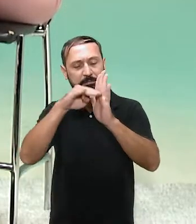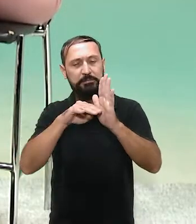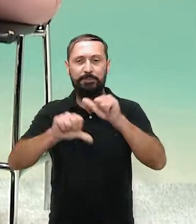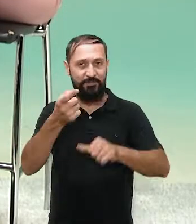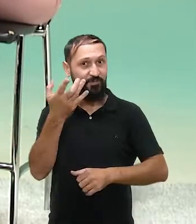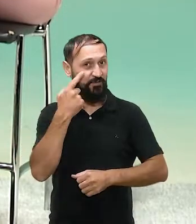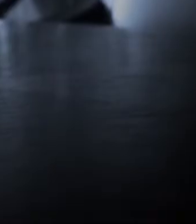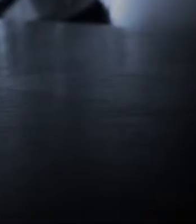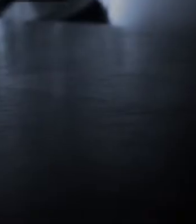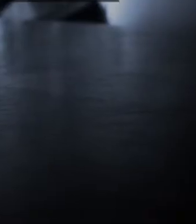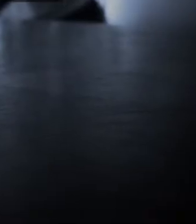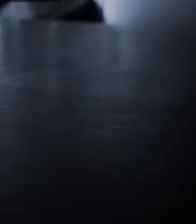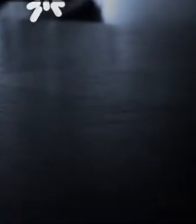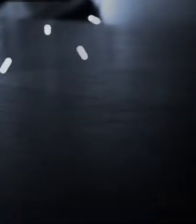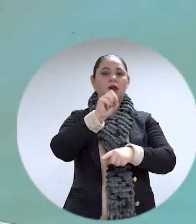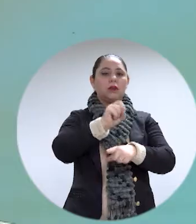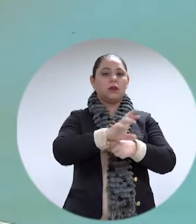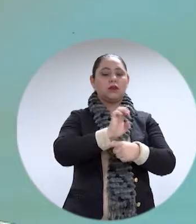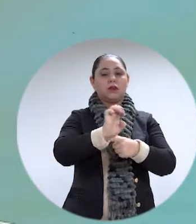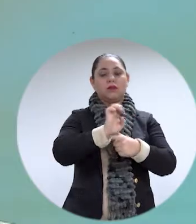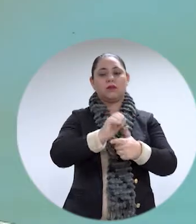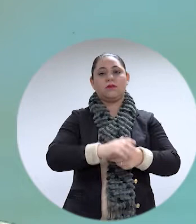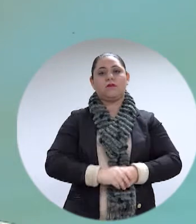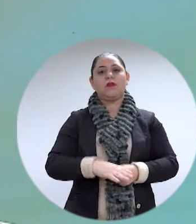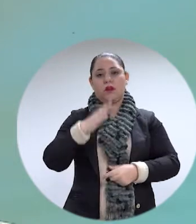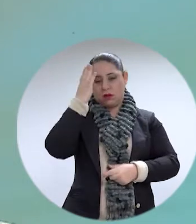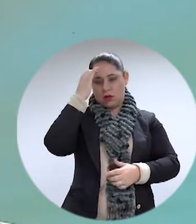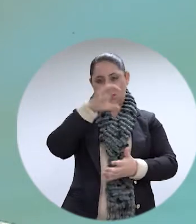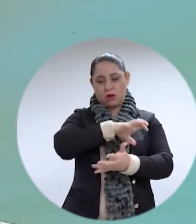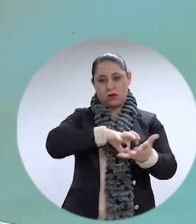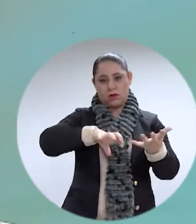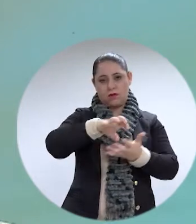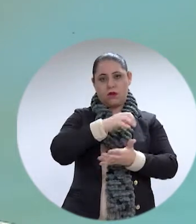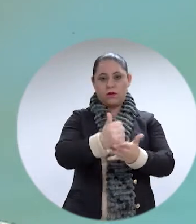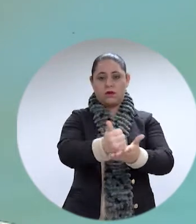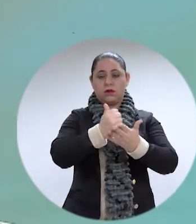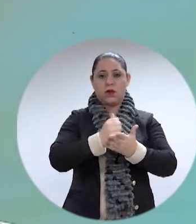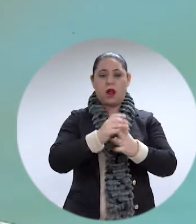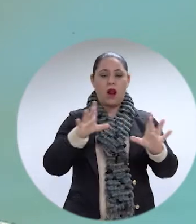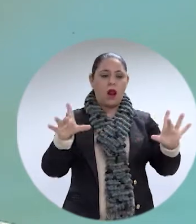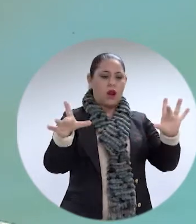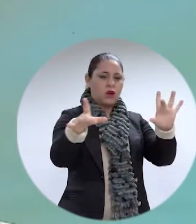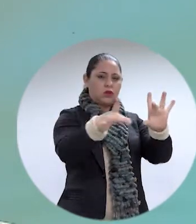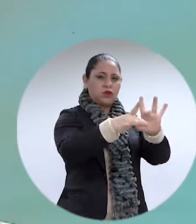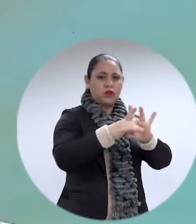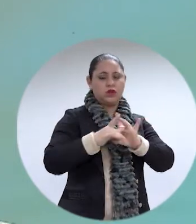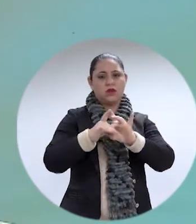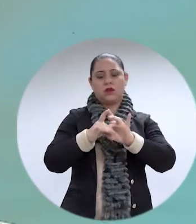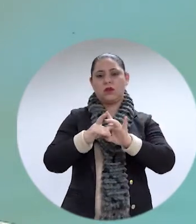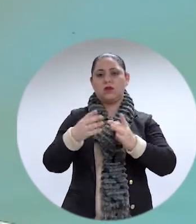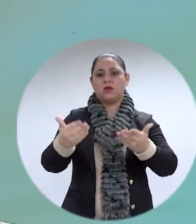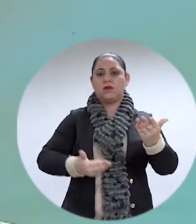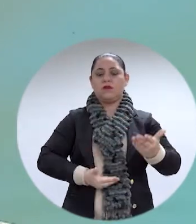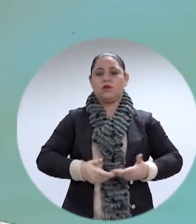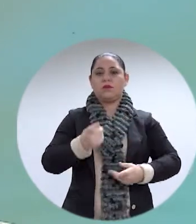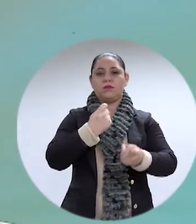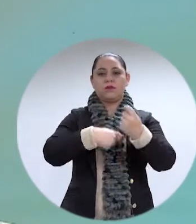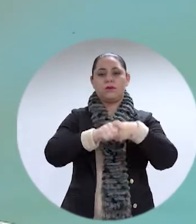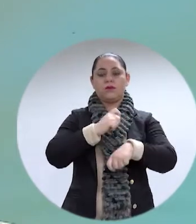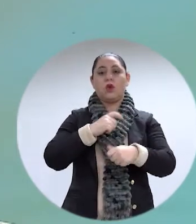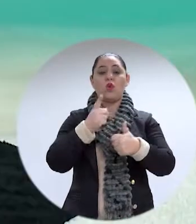reforma. Vamos assistir. A gente sabe que essa reforma vai trazer novos vínculos do servidor